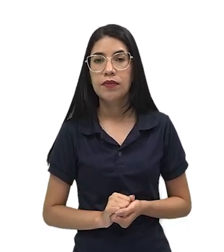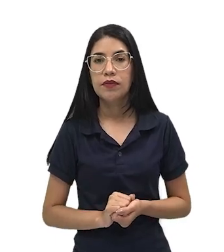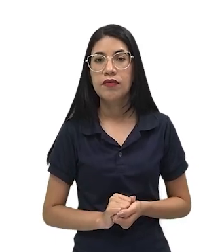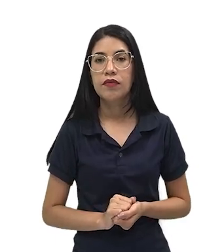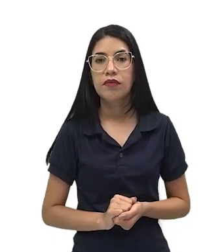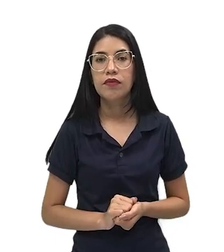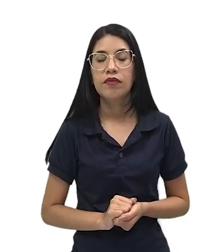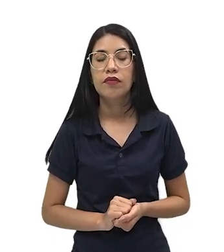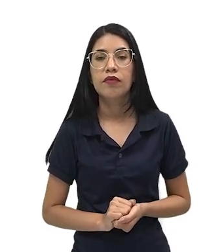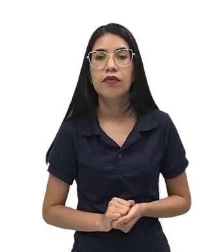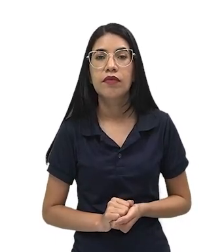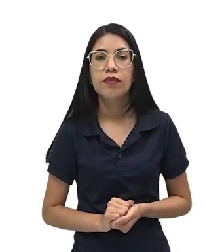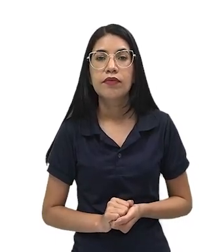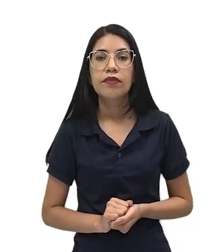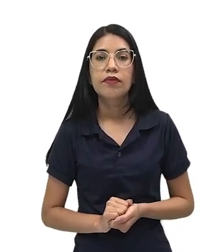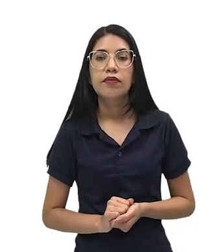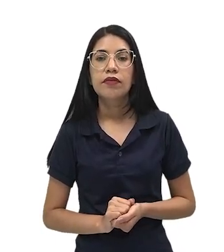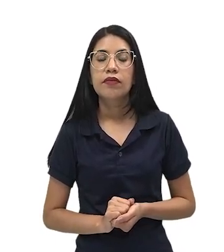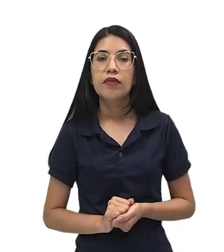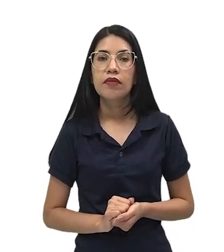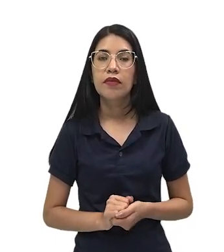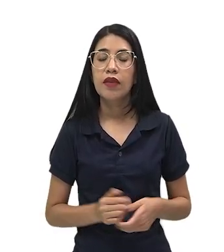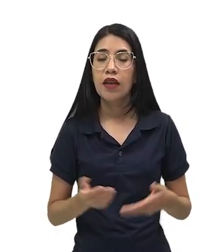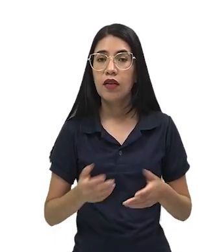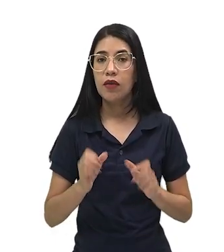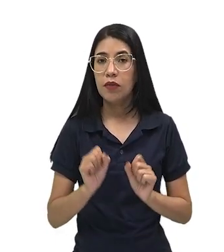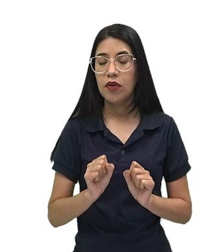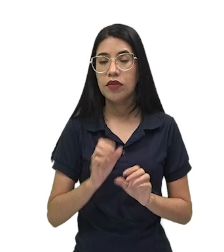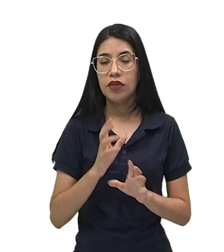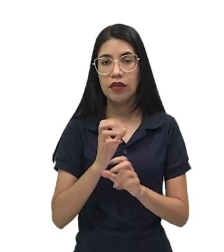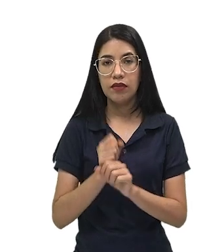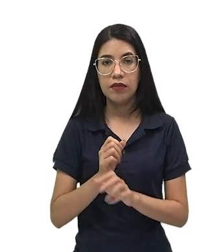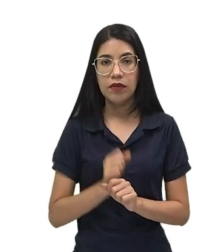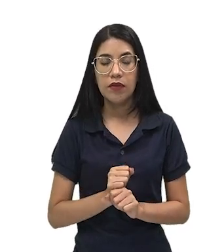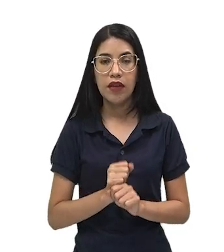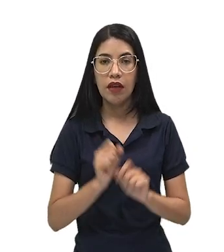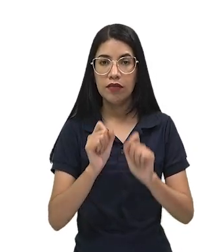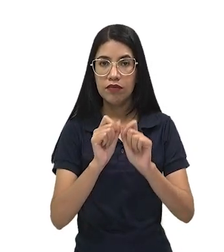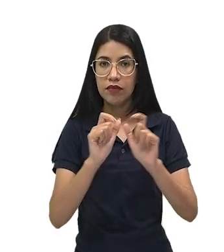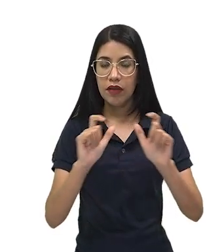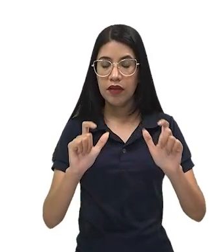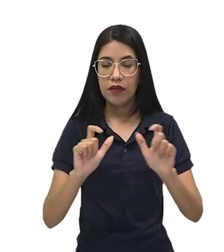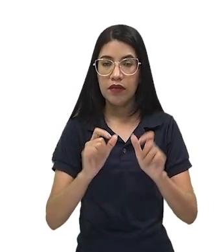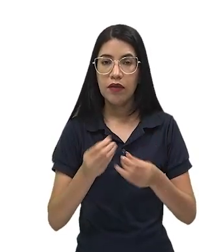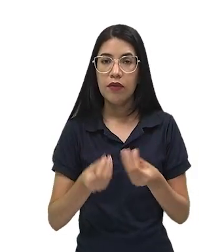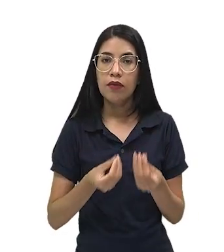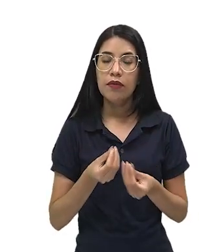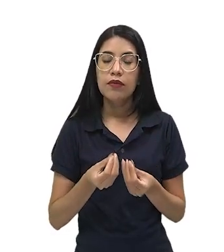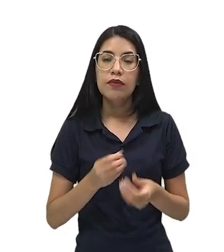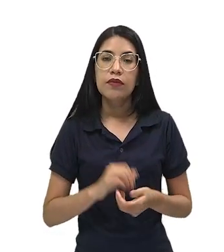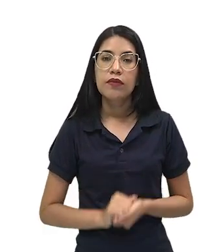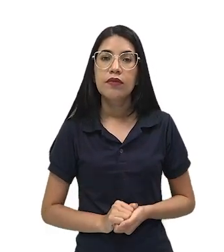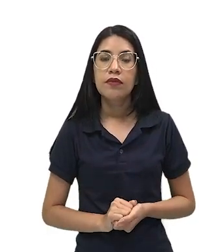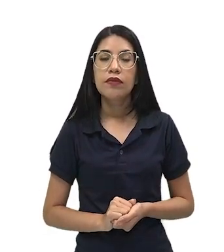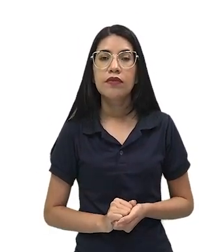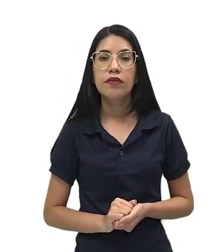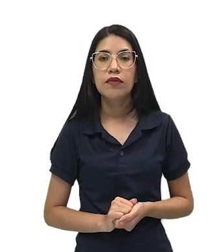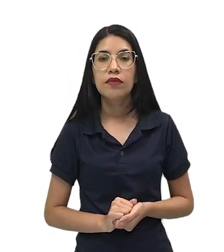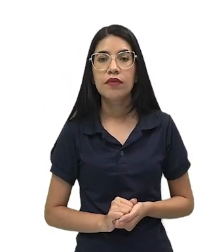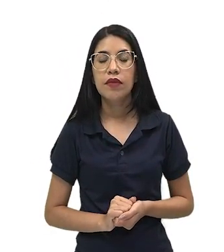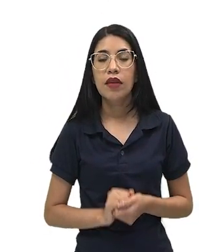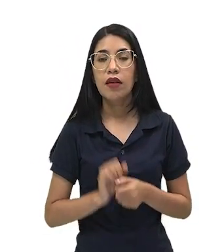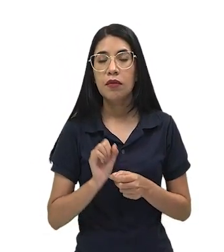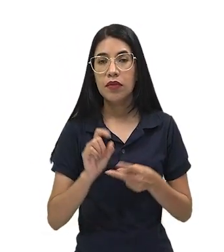Você pode resolver. Então, para resolver esse sistema, você pode utilizar um